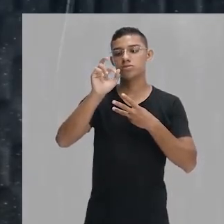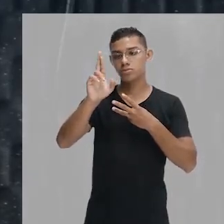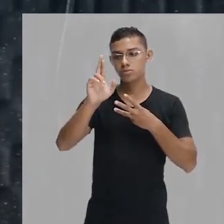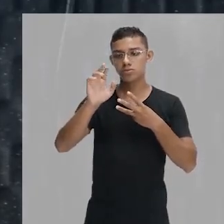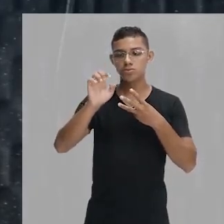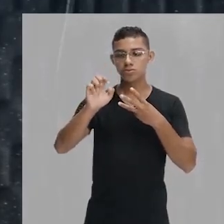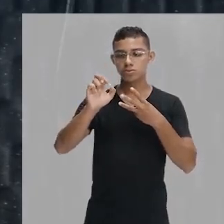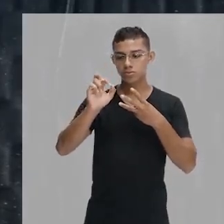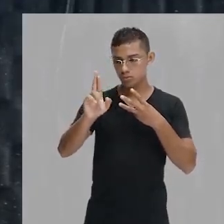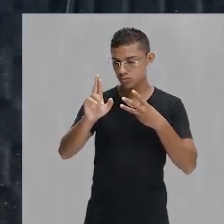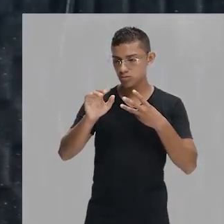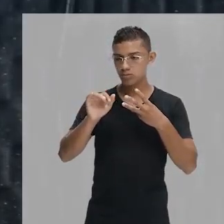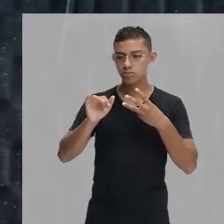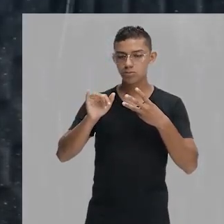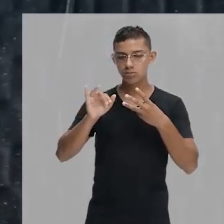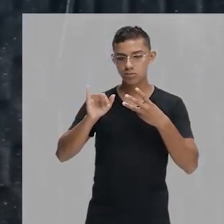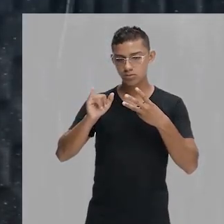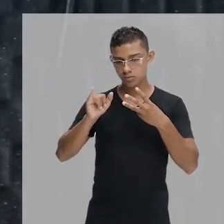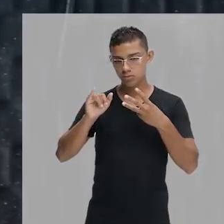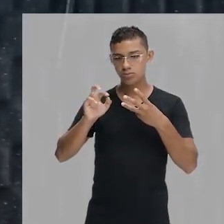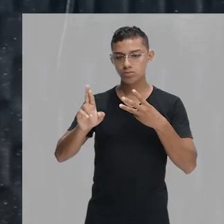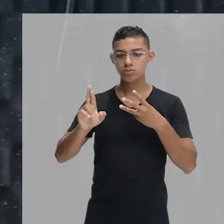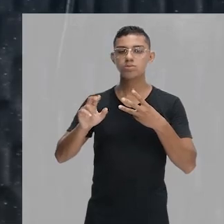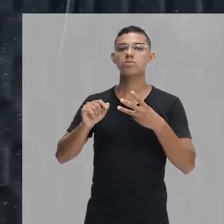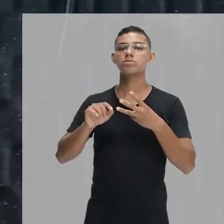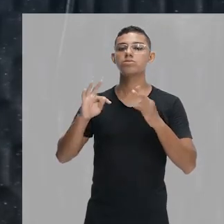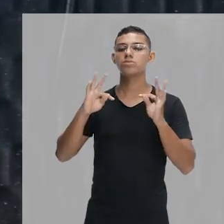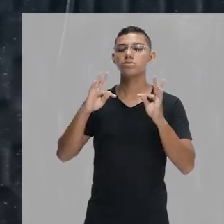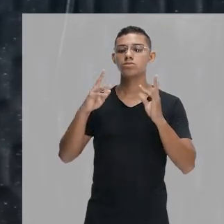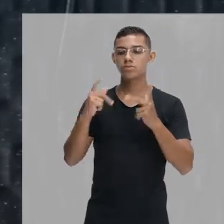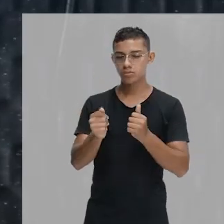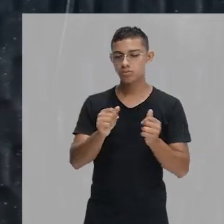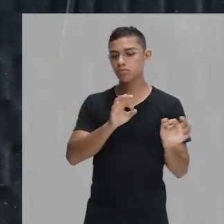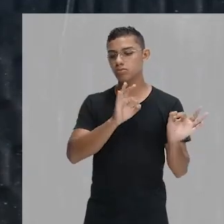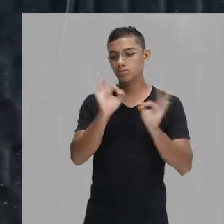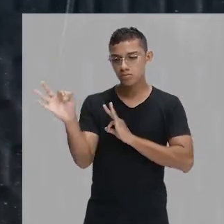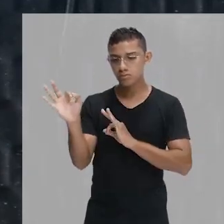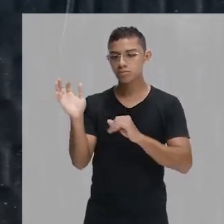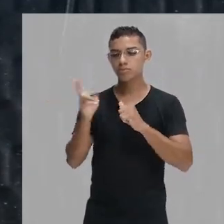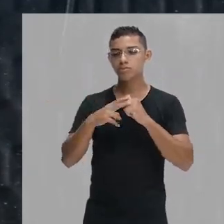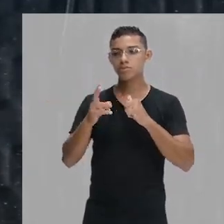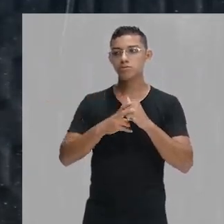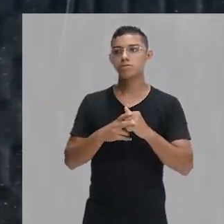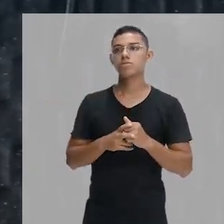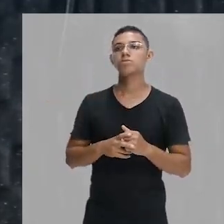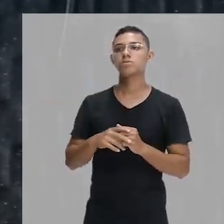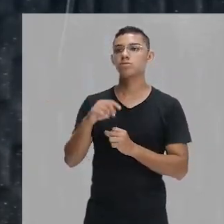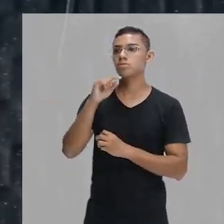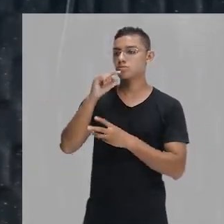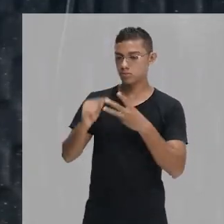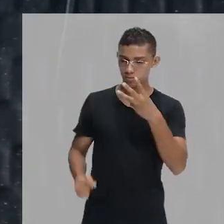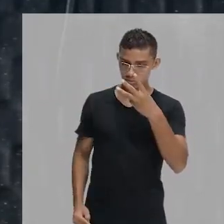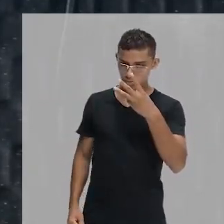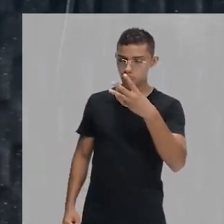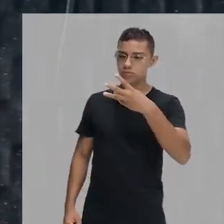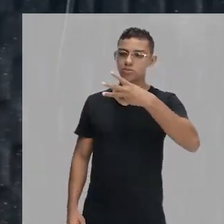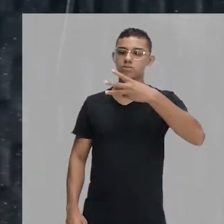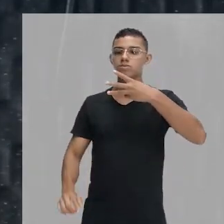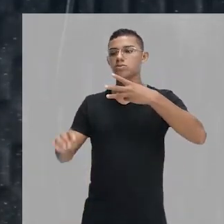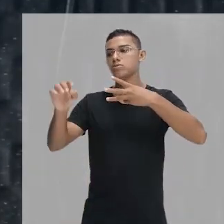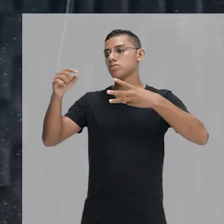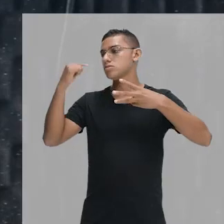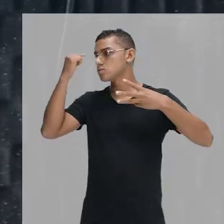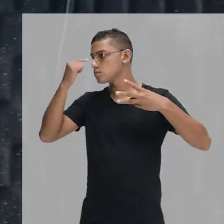naquela questãozinha de todos os vídeos sobre verbo. Então, nós temos 3 conjugações em